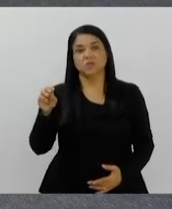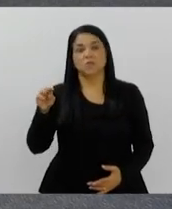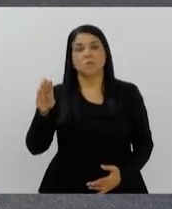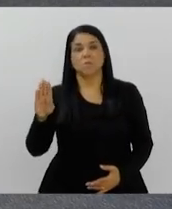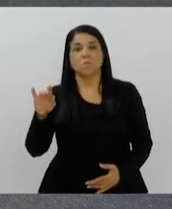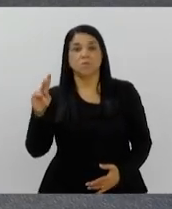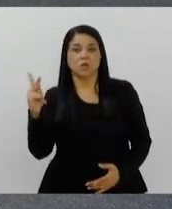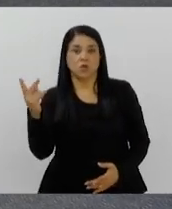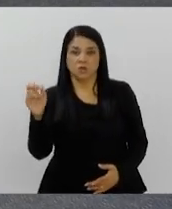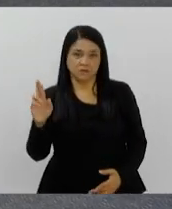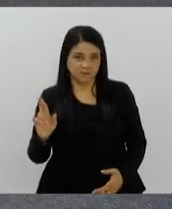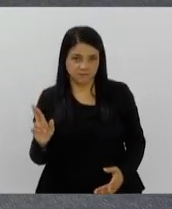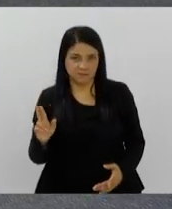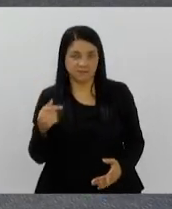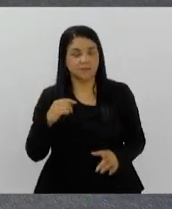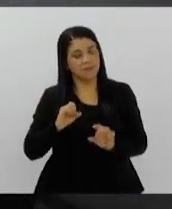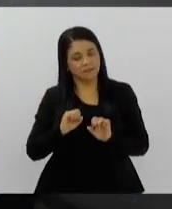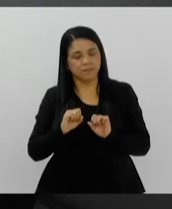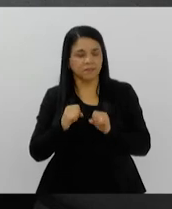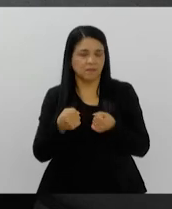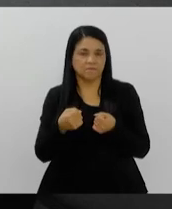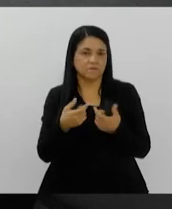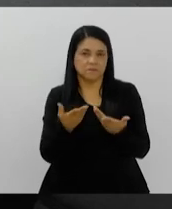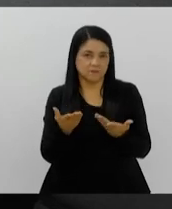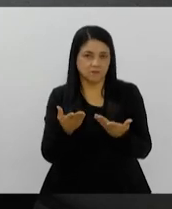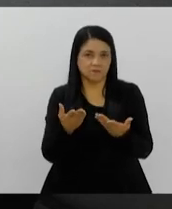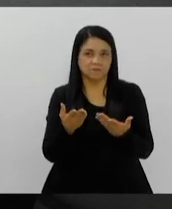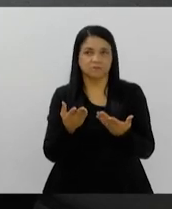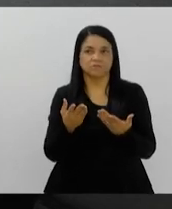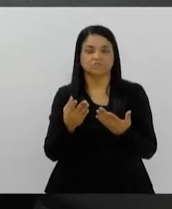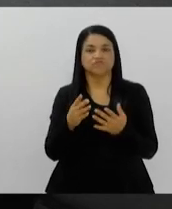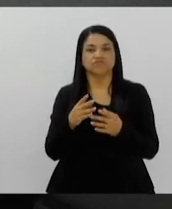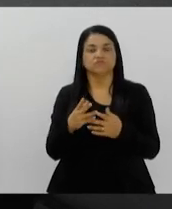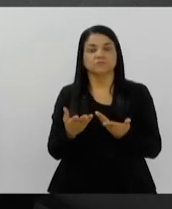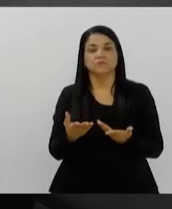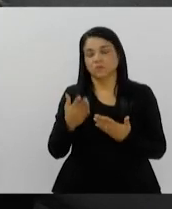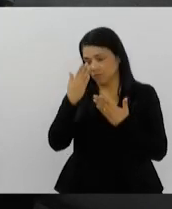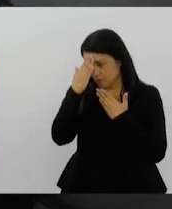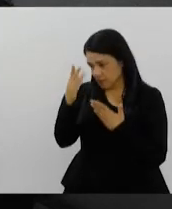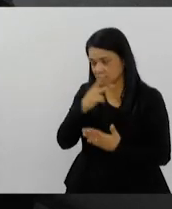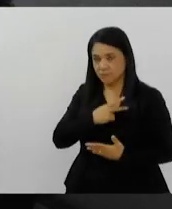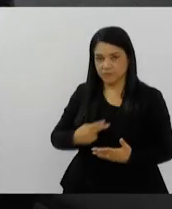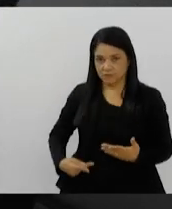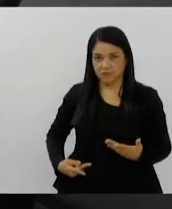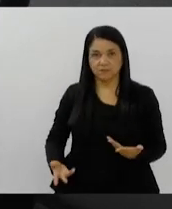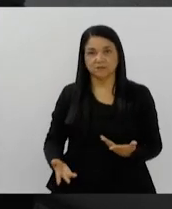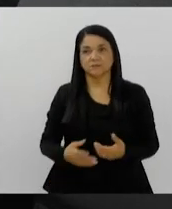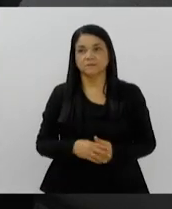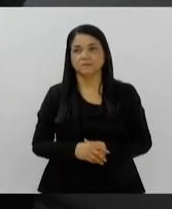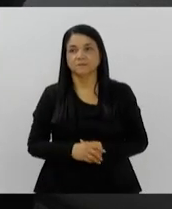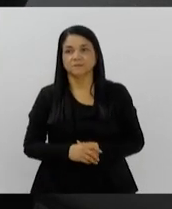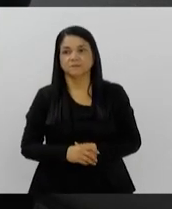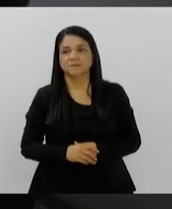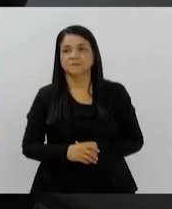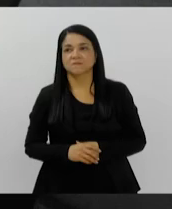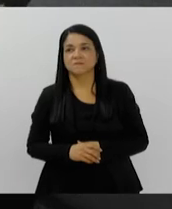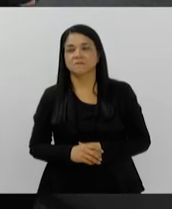a tese que Vossa Excelência está defendendo. Obrigada, presidente. Para concluir, deputado. Já concluiu?